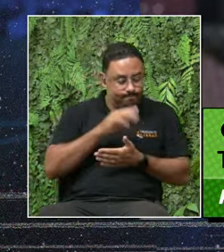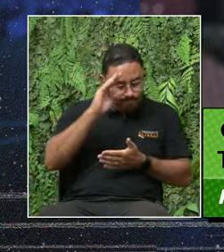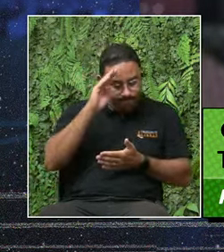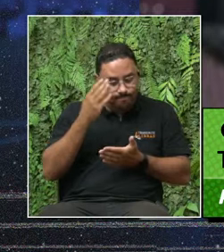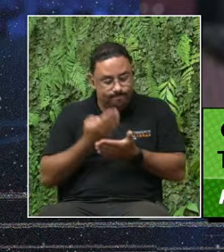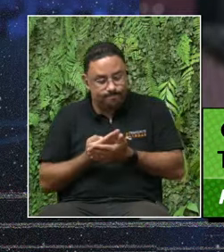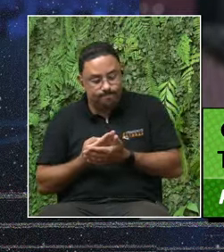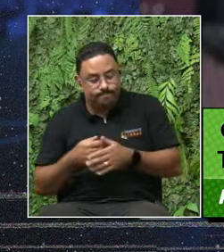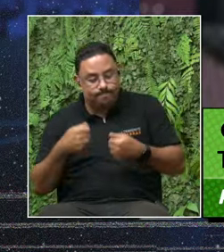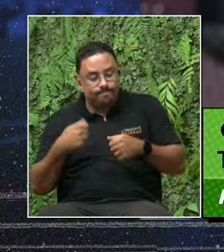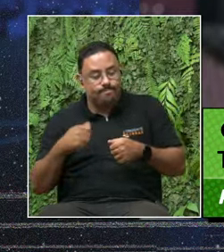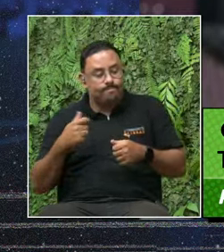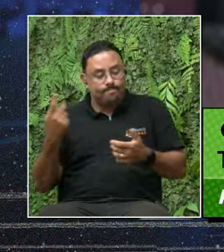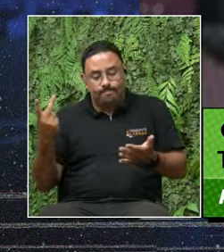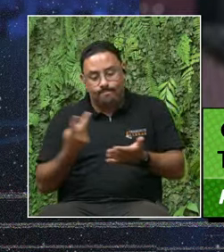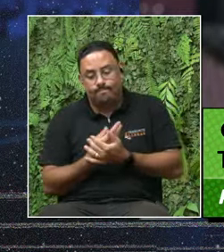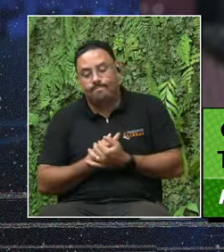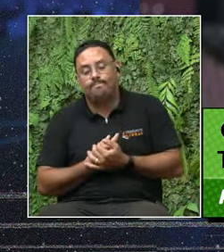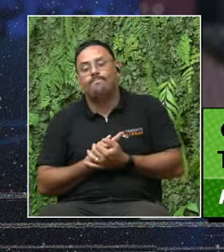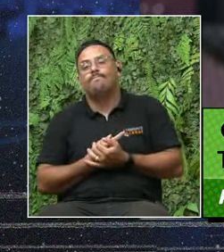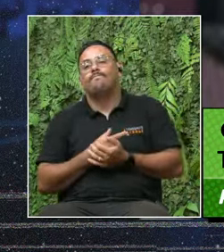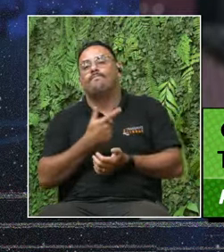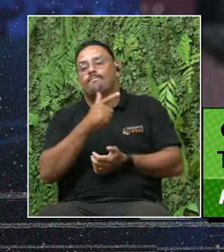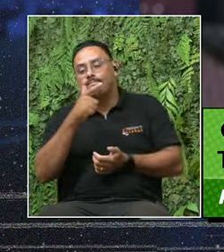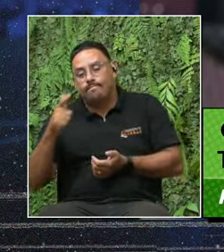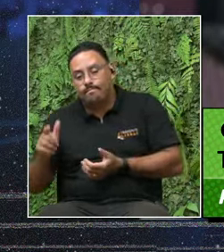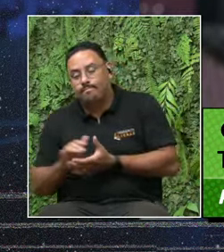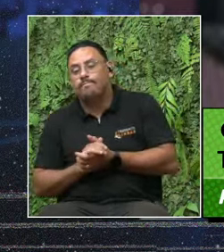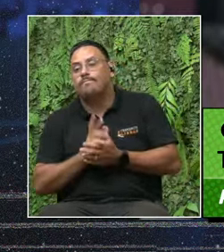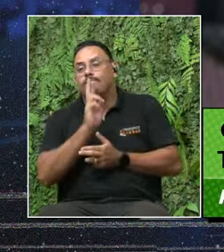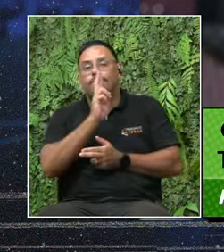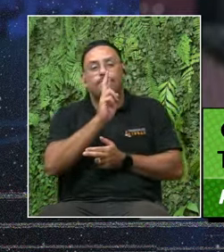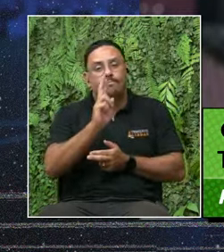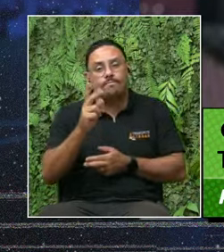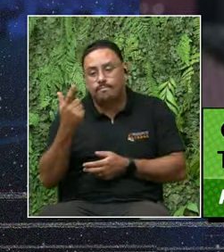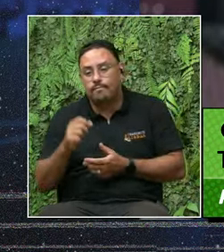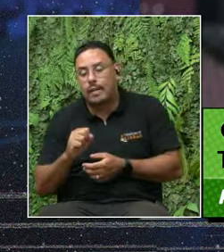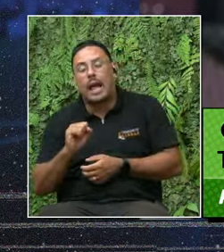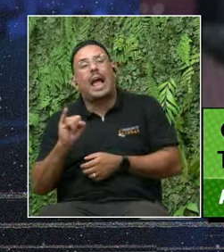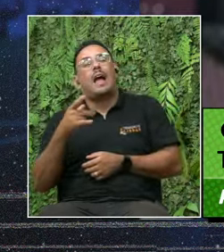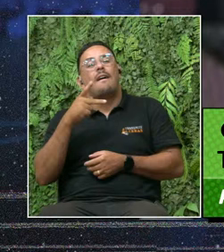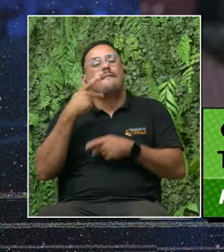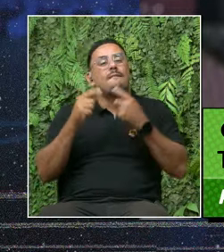Acredite planteando dando